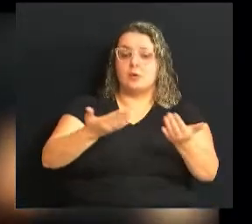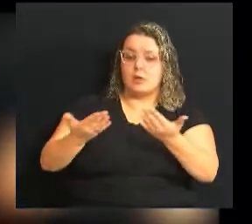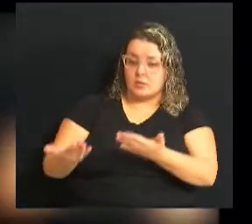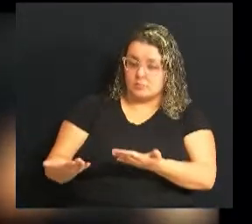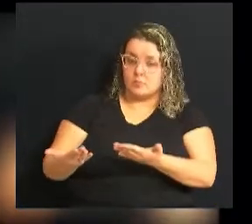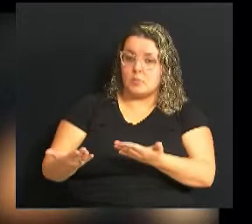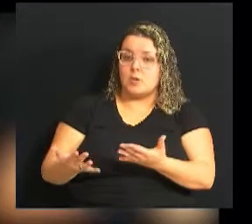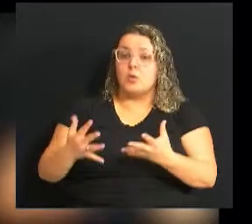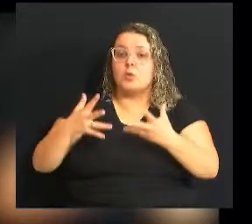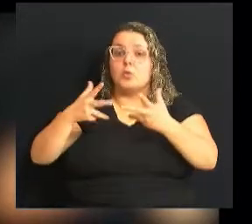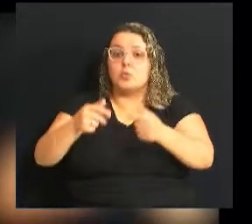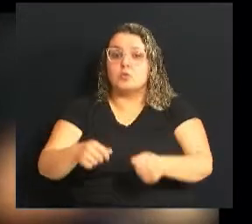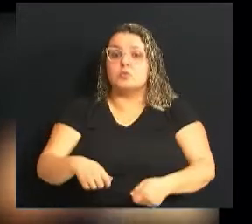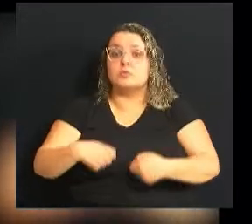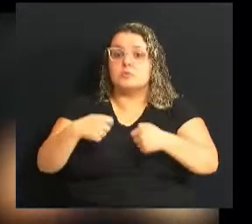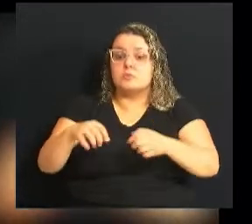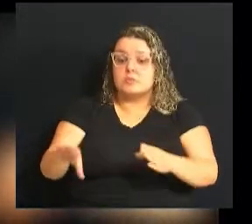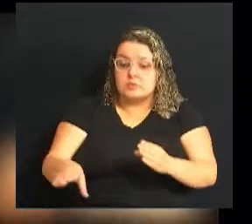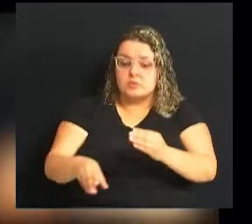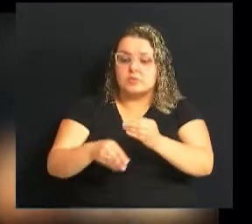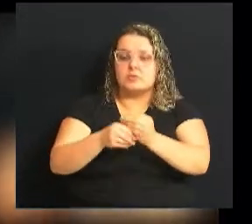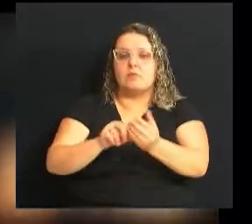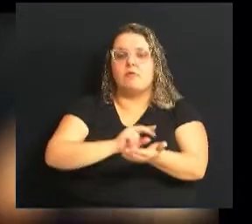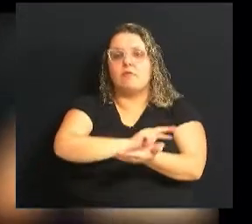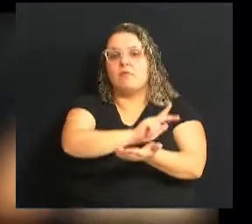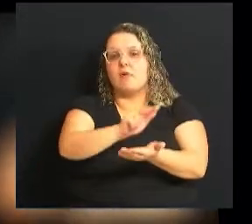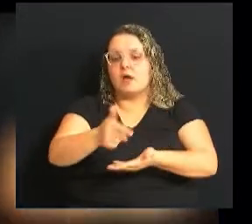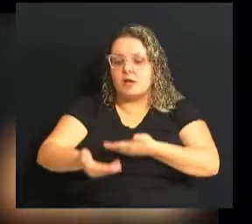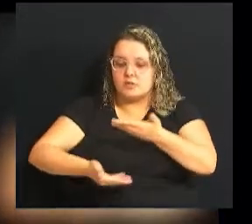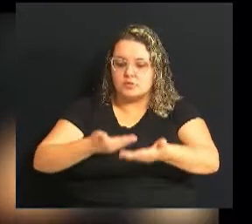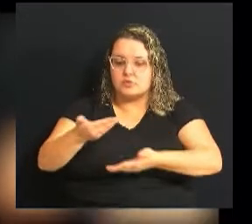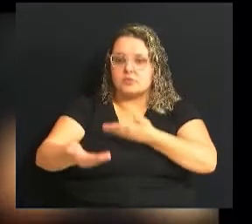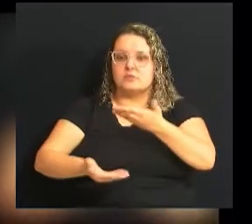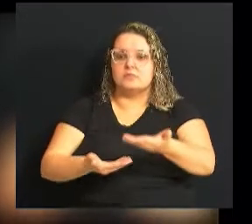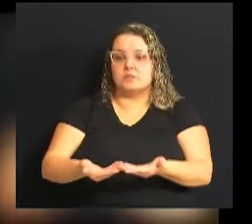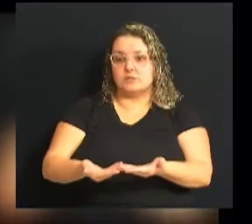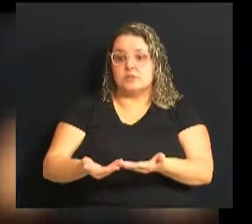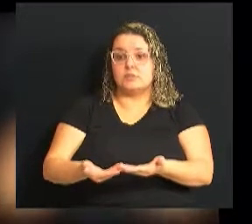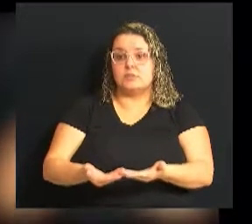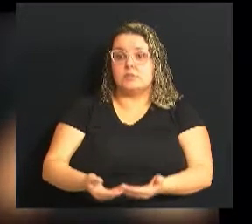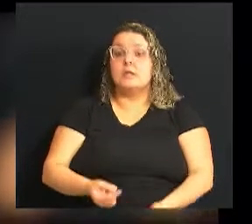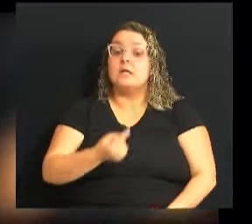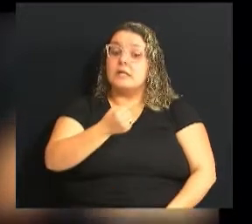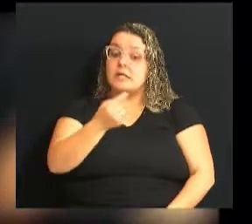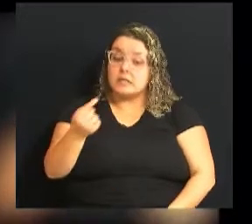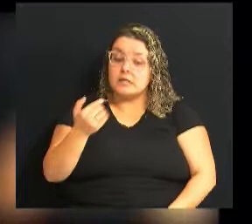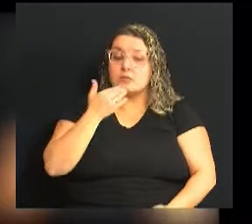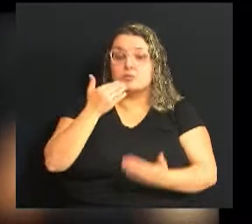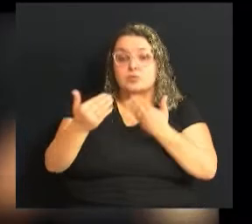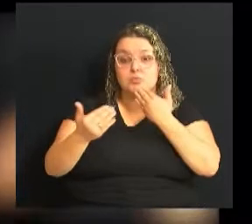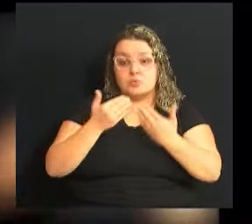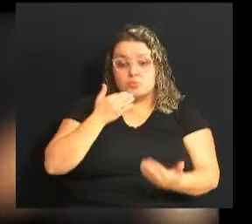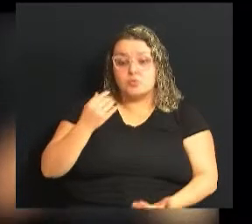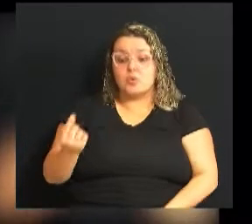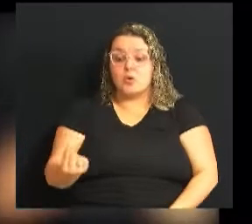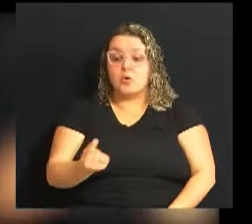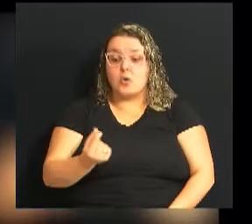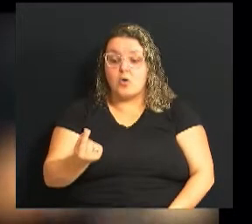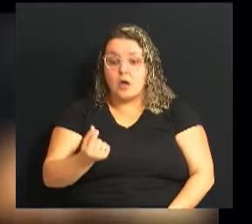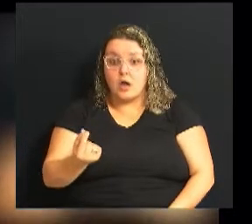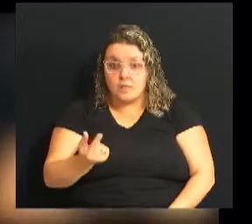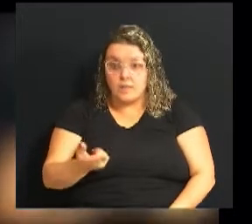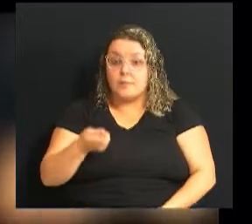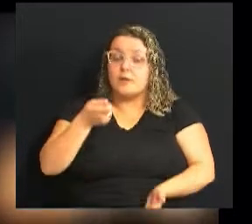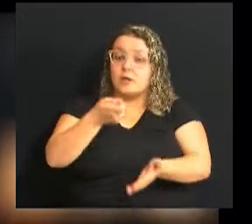que precisam de emendas para os vários serviços oferecidos. Em cada demanda, o valor necessário para o cumprimento